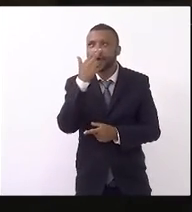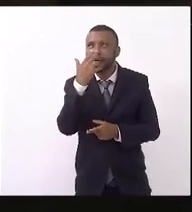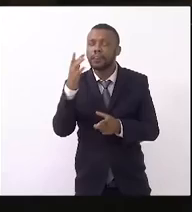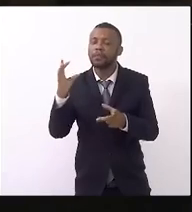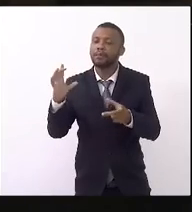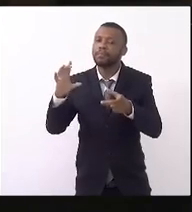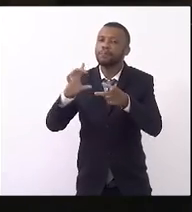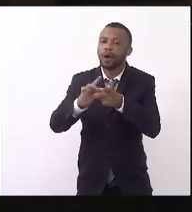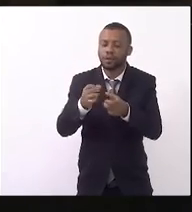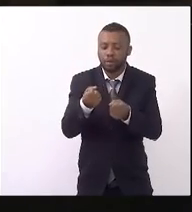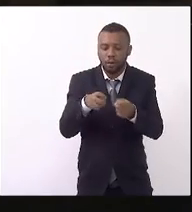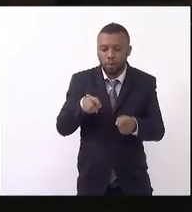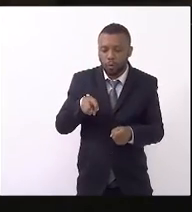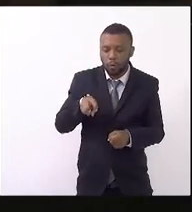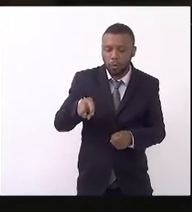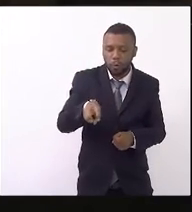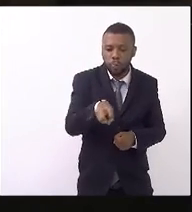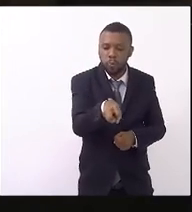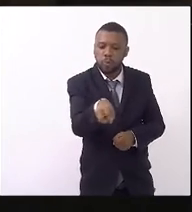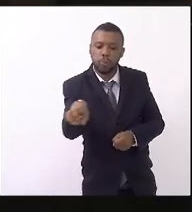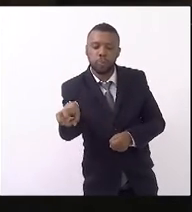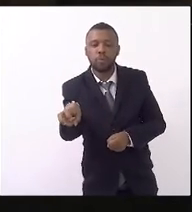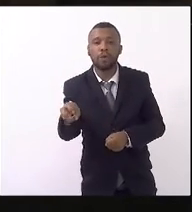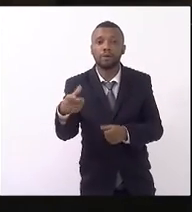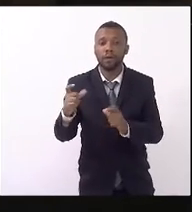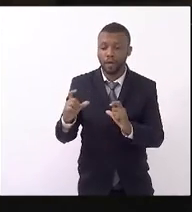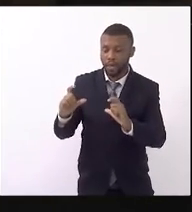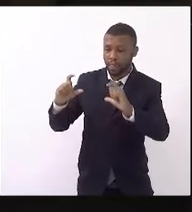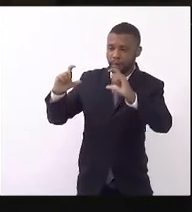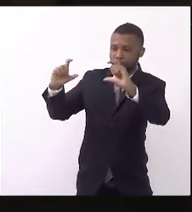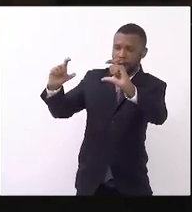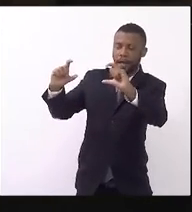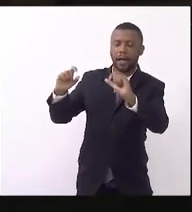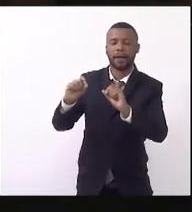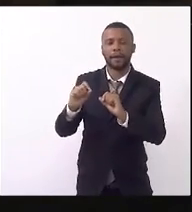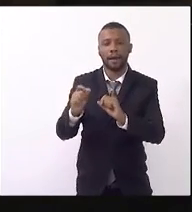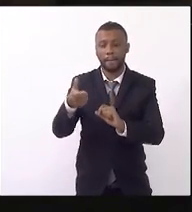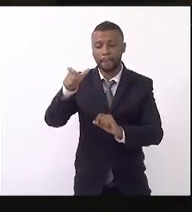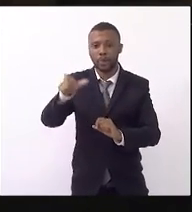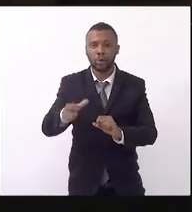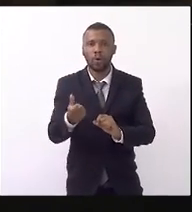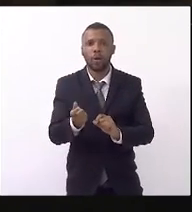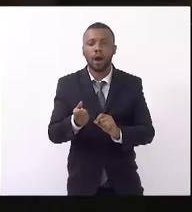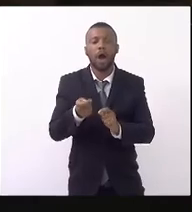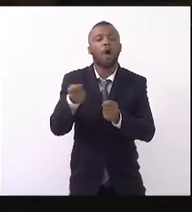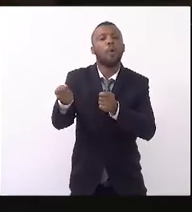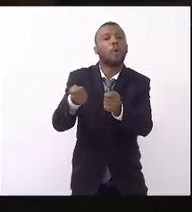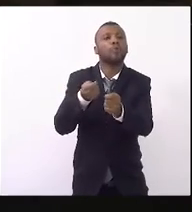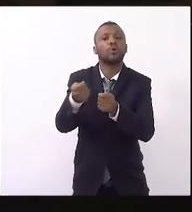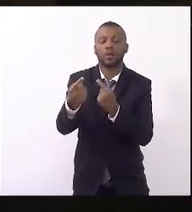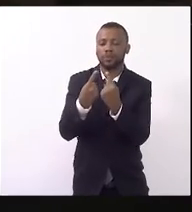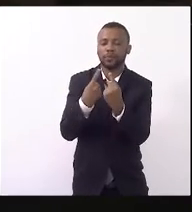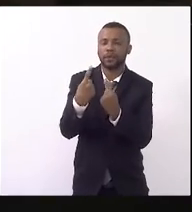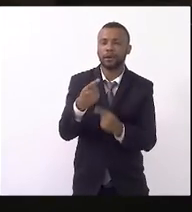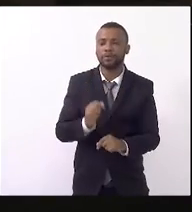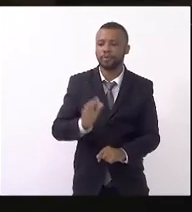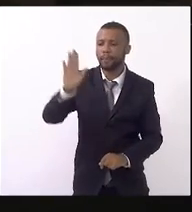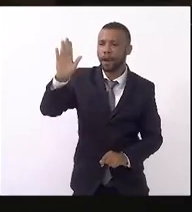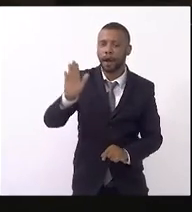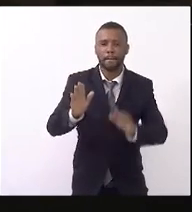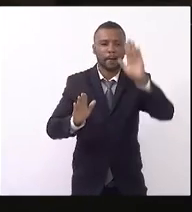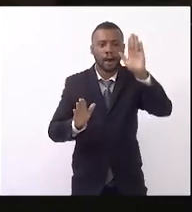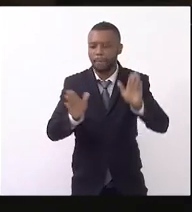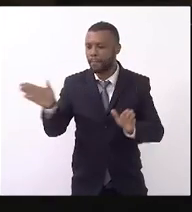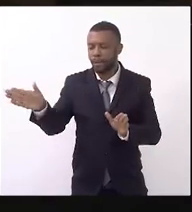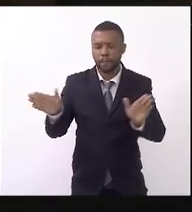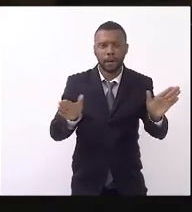curvas, não estão sinalizados nem por placas, nem por pessoas, não é, que controlam esse trânsito,